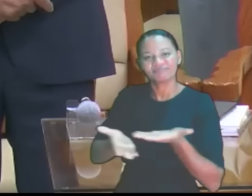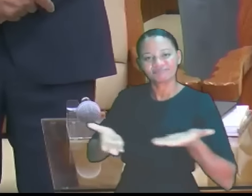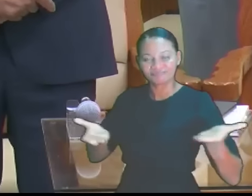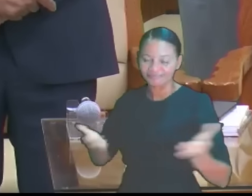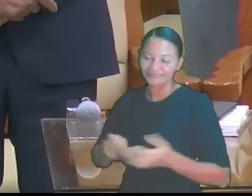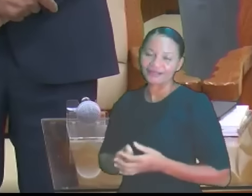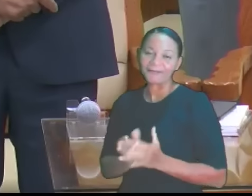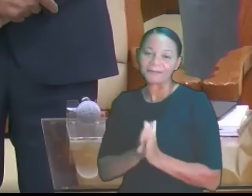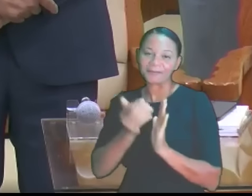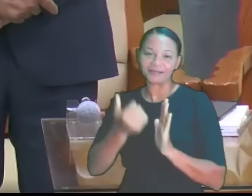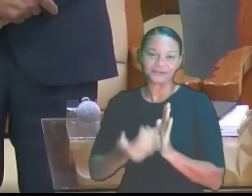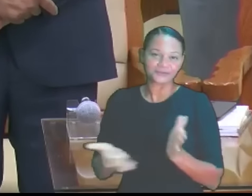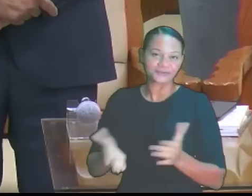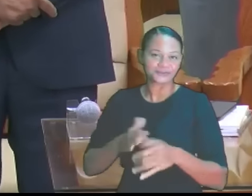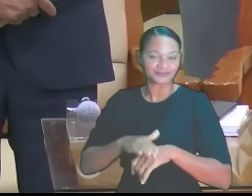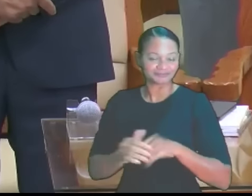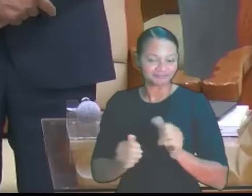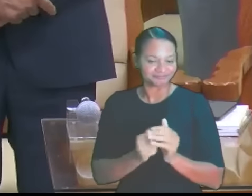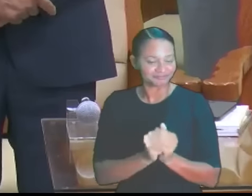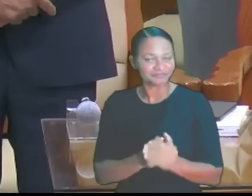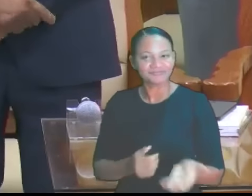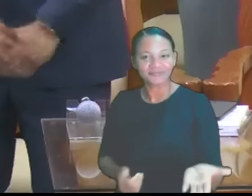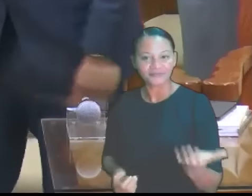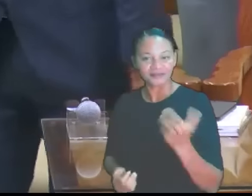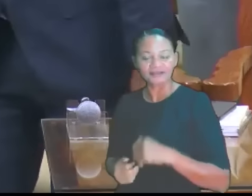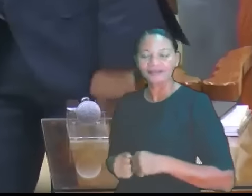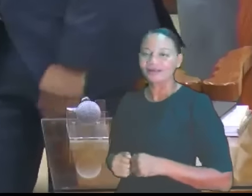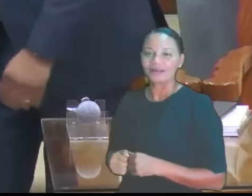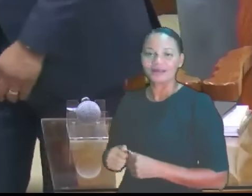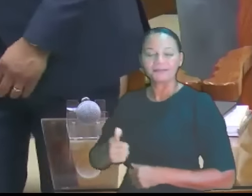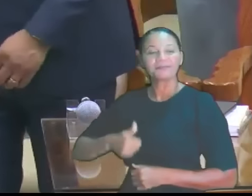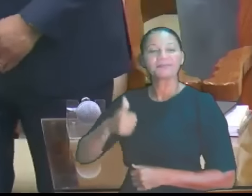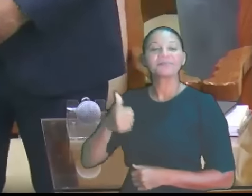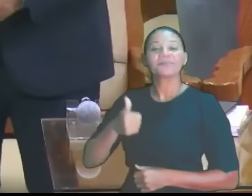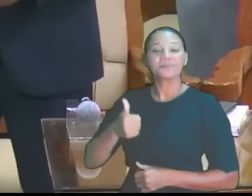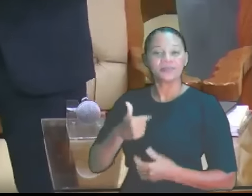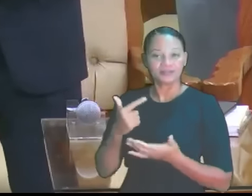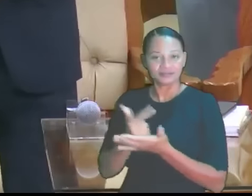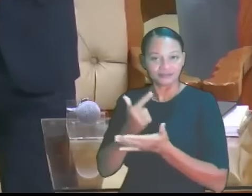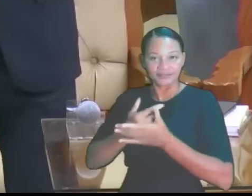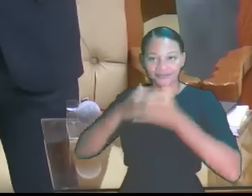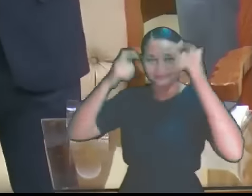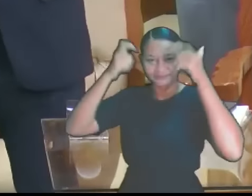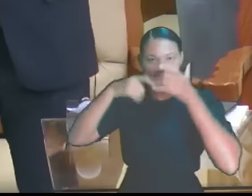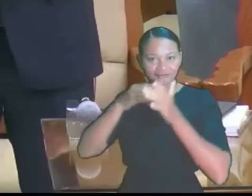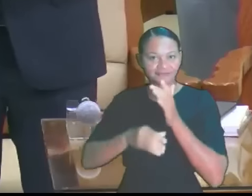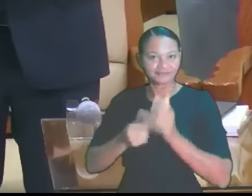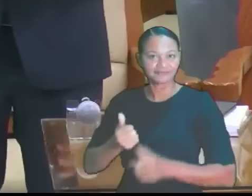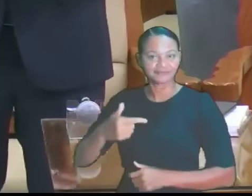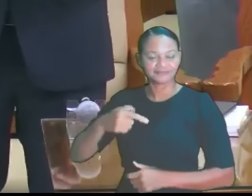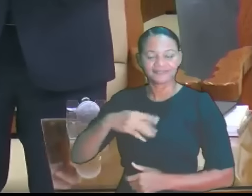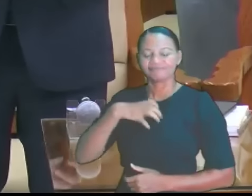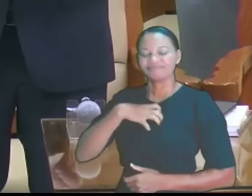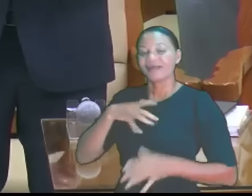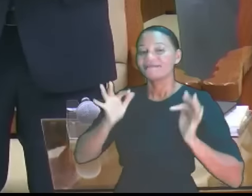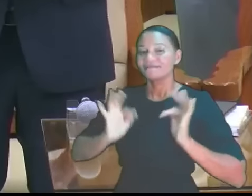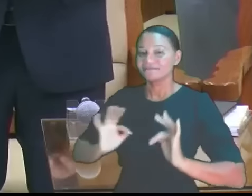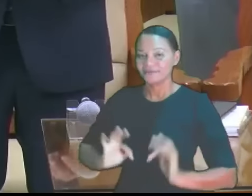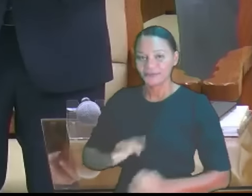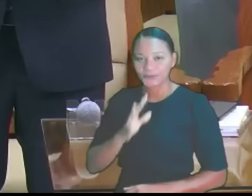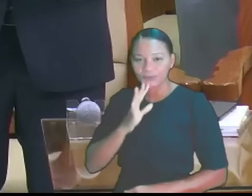Deus nesta noite. Amém? Vamos ao primeiro livro dos Reis, capítulo de número 17. Feliz aqui por